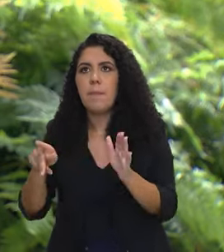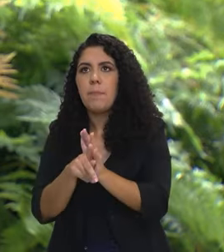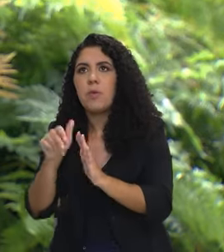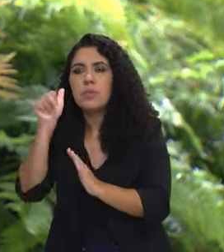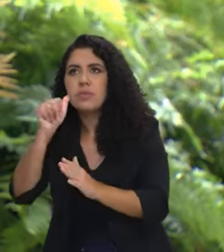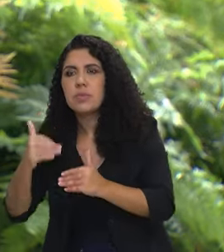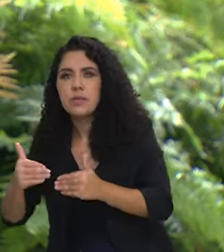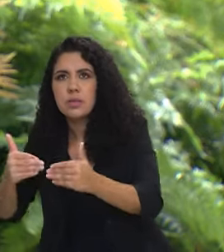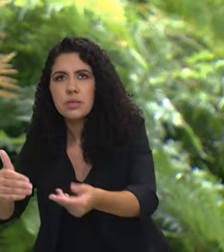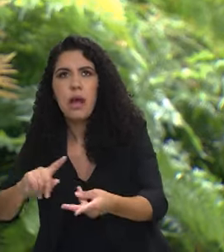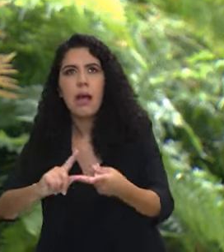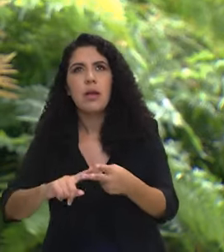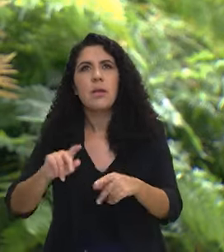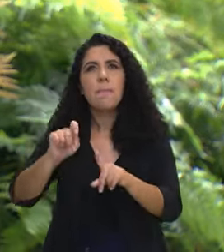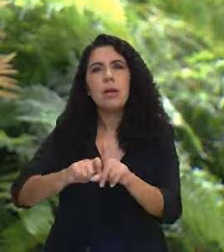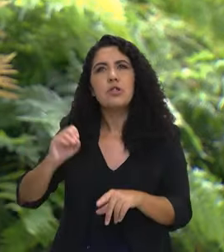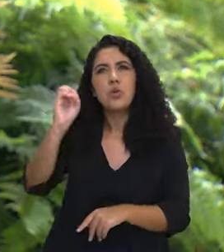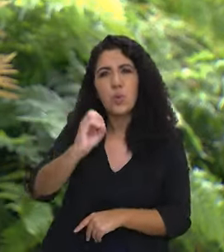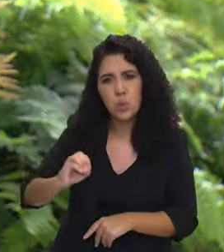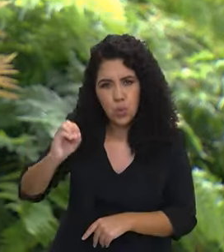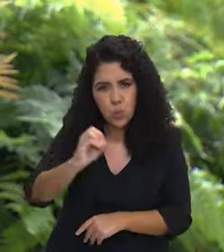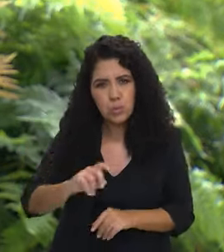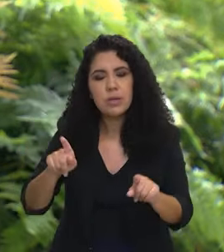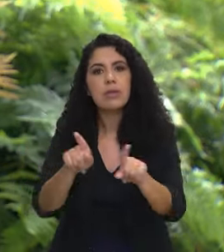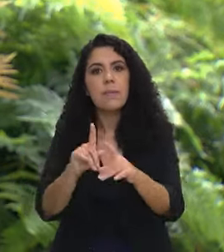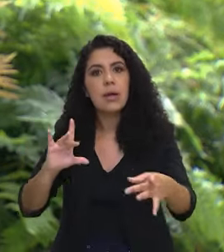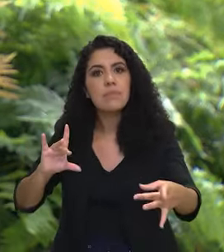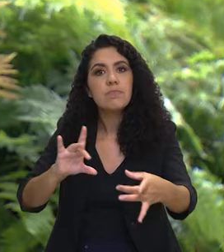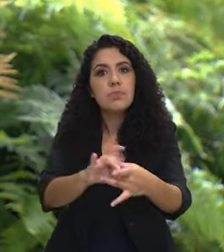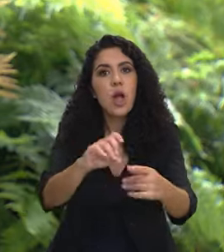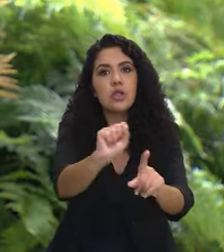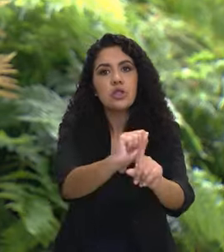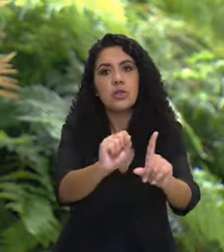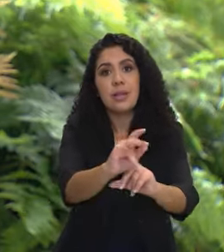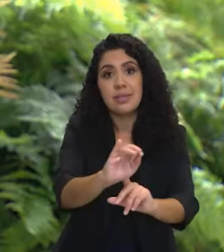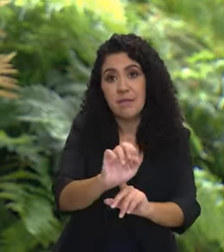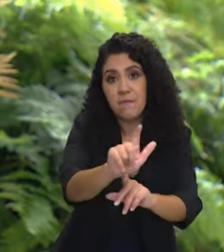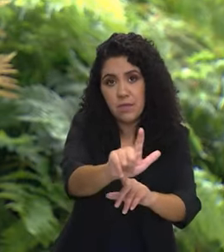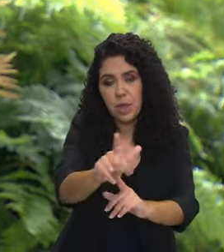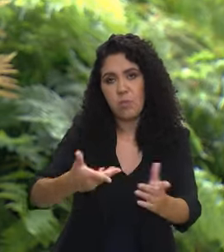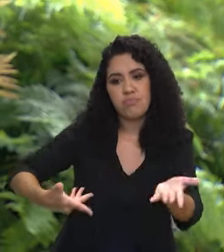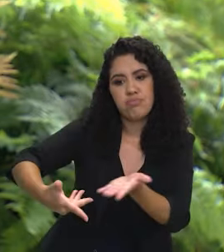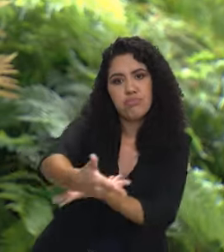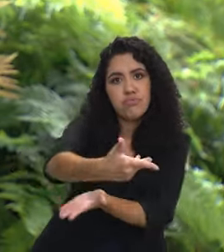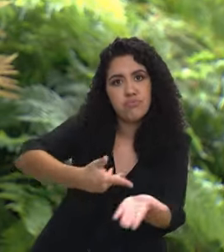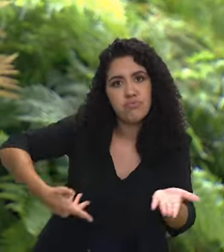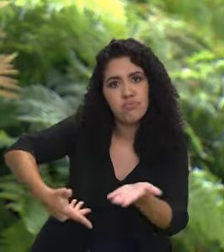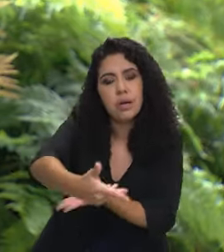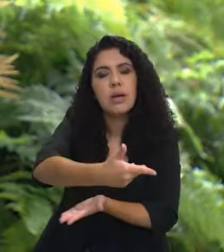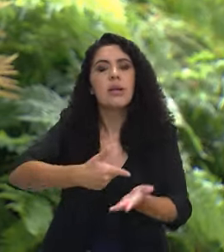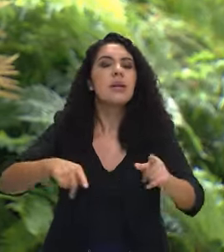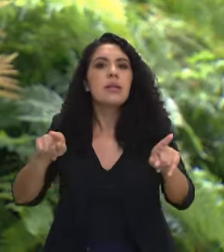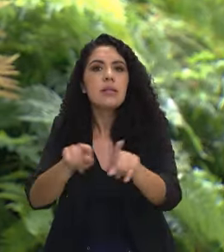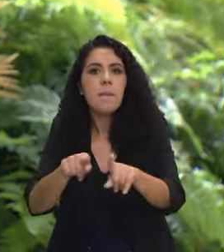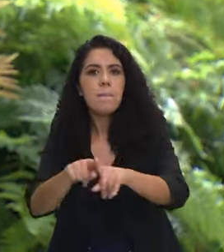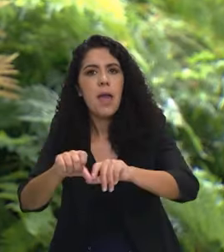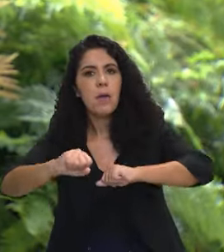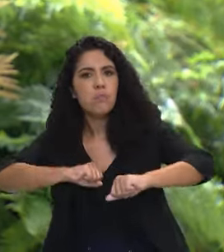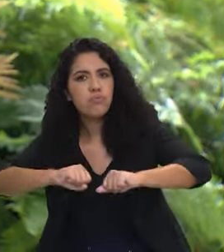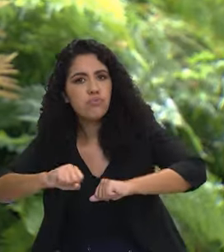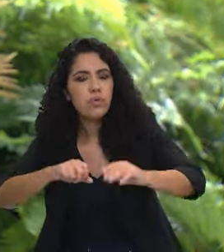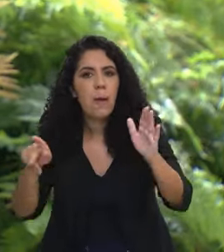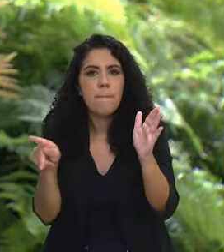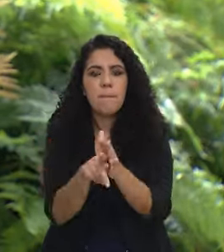mulheres, acho que em outubro, em diálogo com a sociedade civil. Os movimentos de mulheres, os